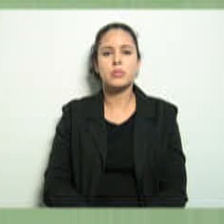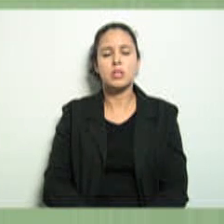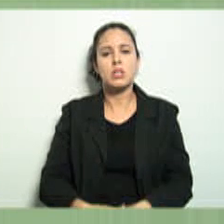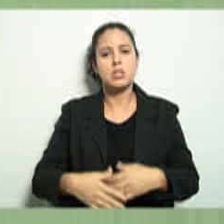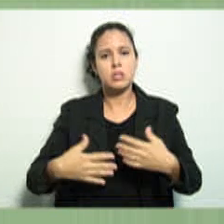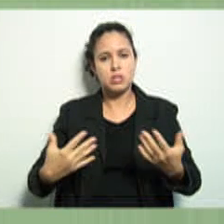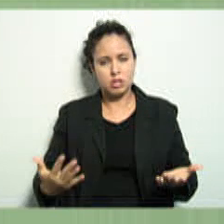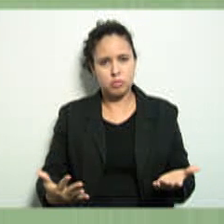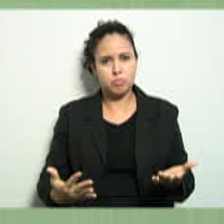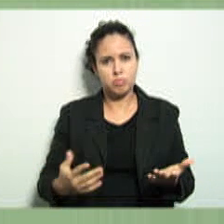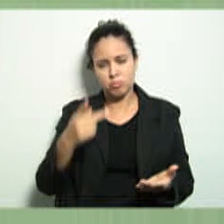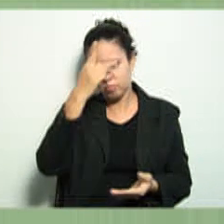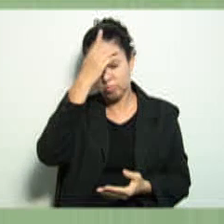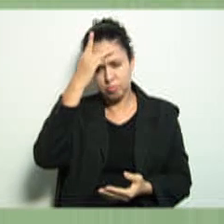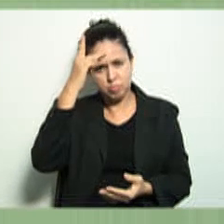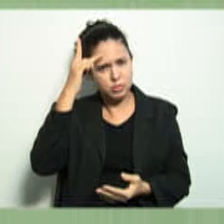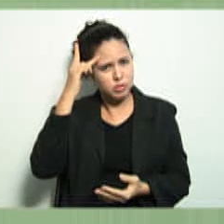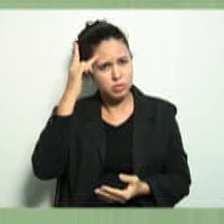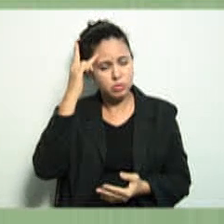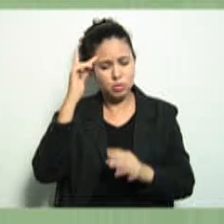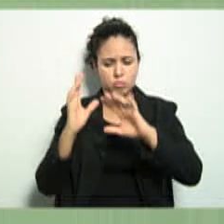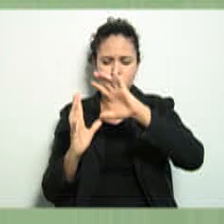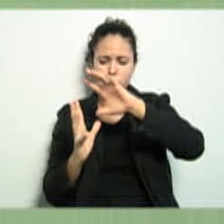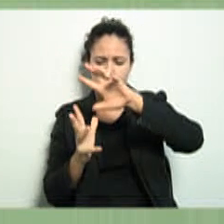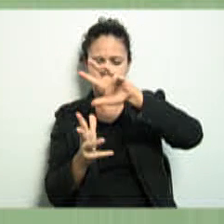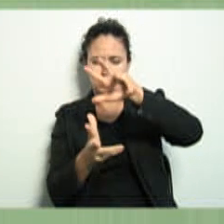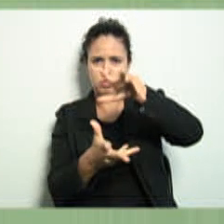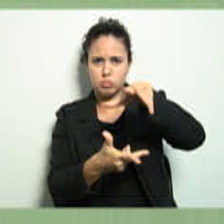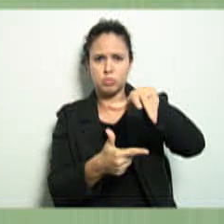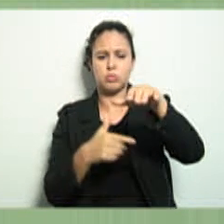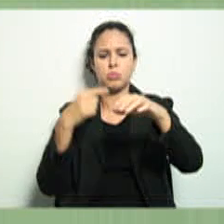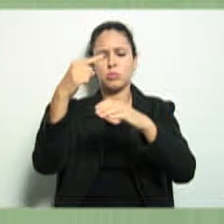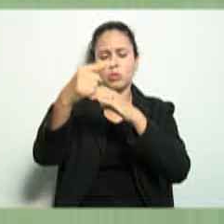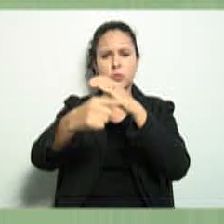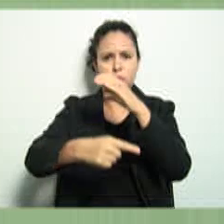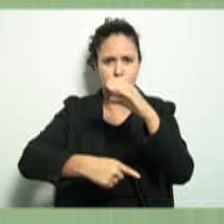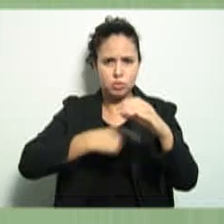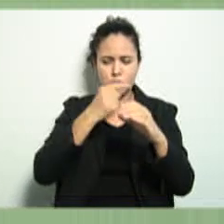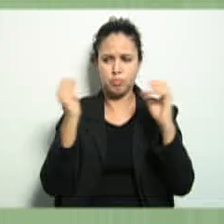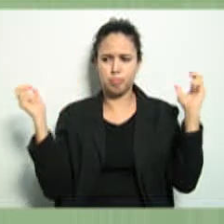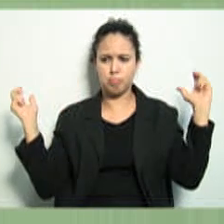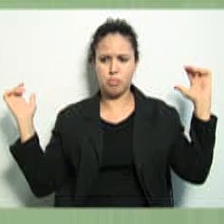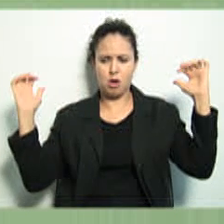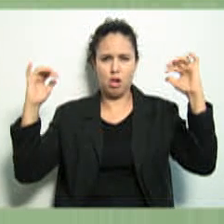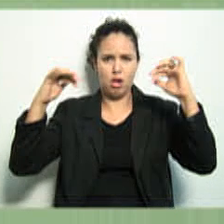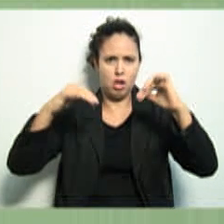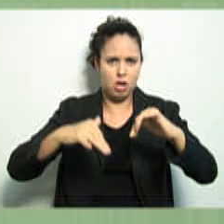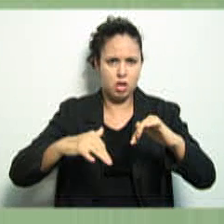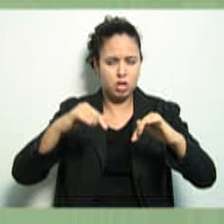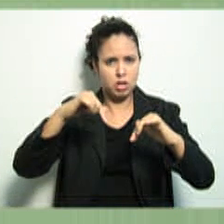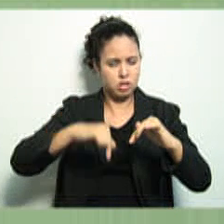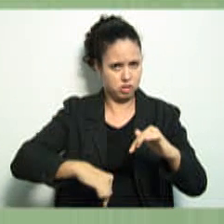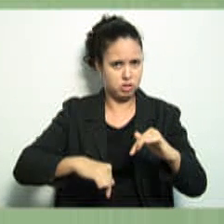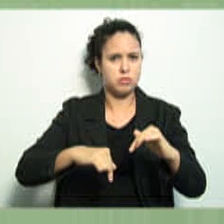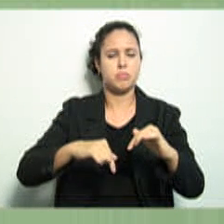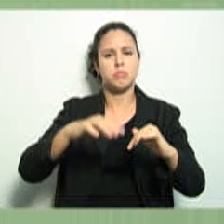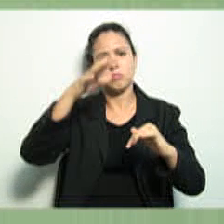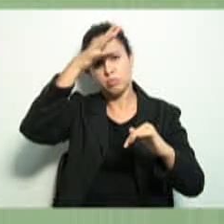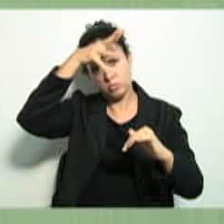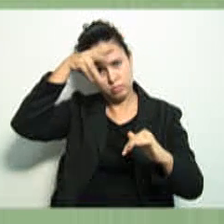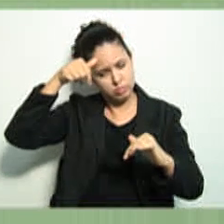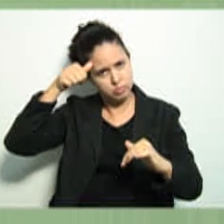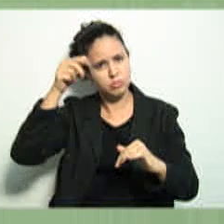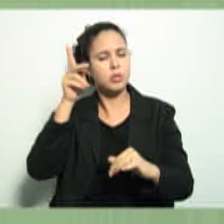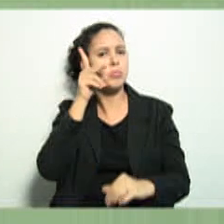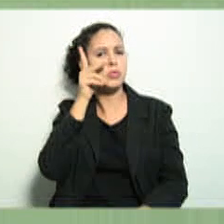Foram contratadas pessoas do mundo inteiro, muitas das quais morreram vítimas das pestes amazônicas, em